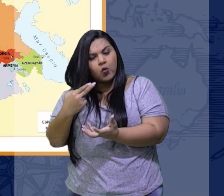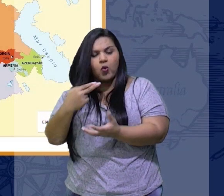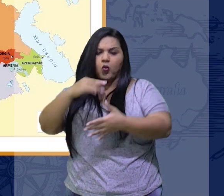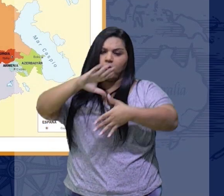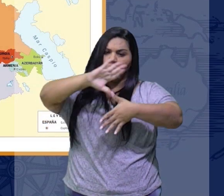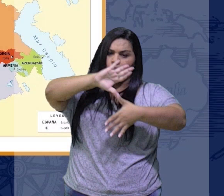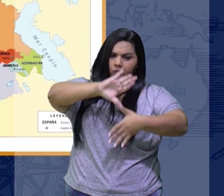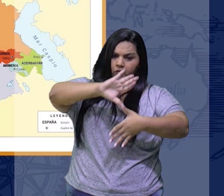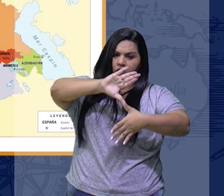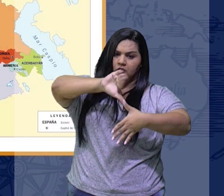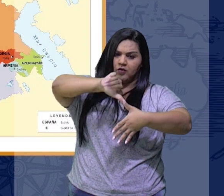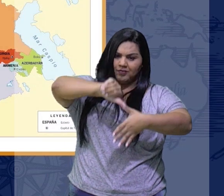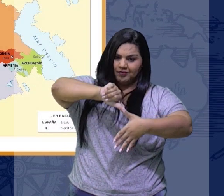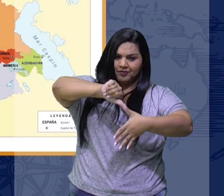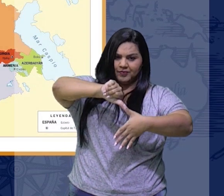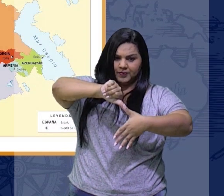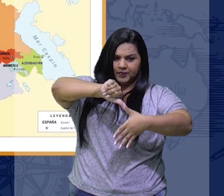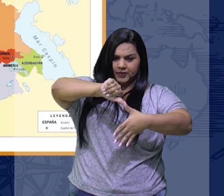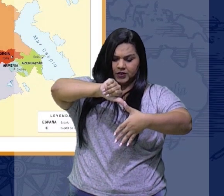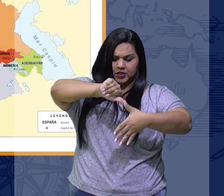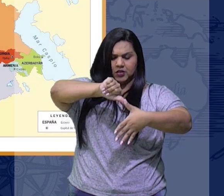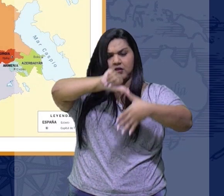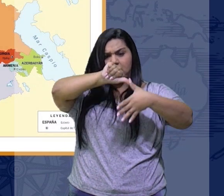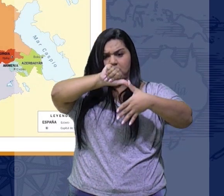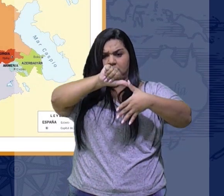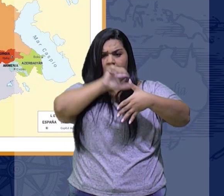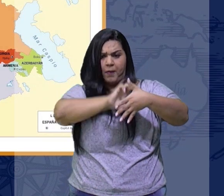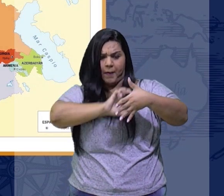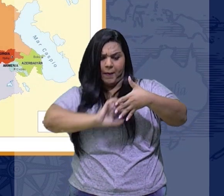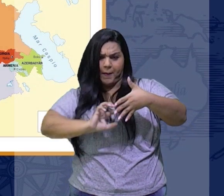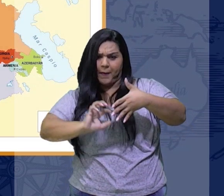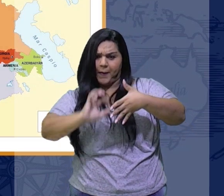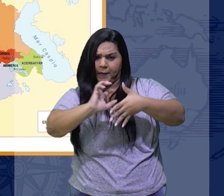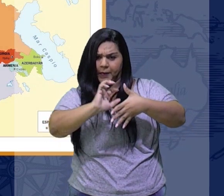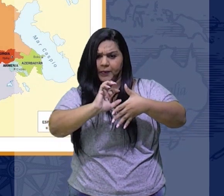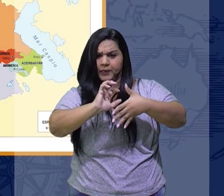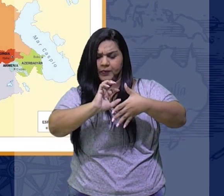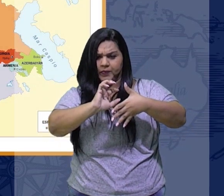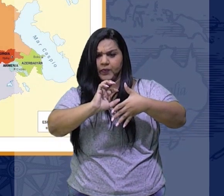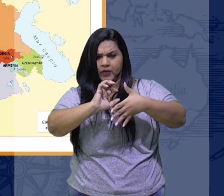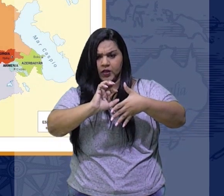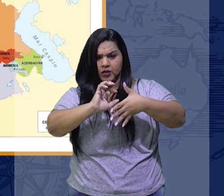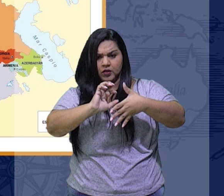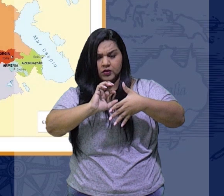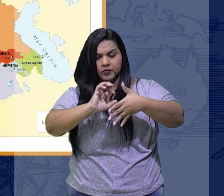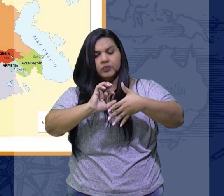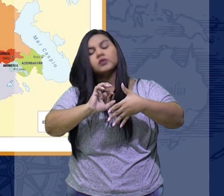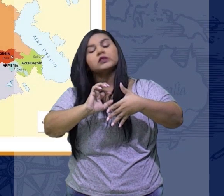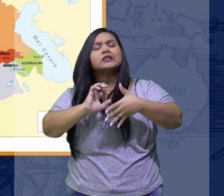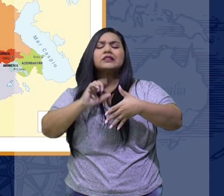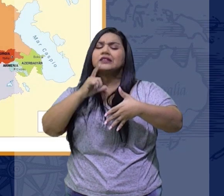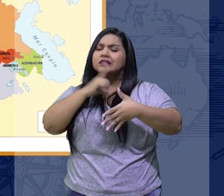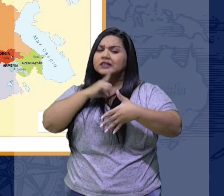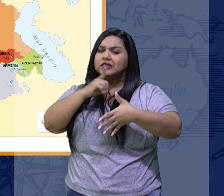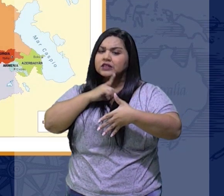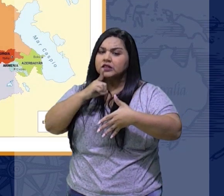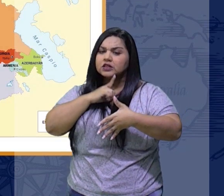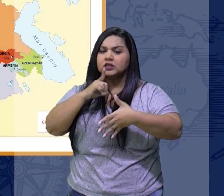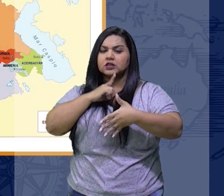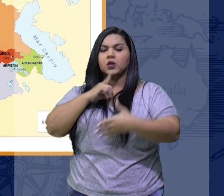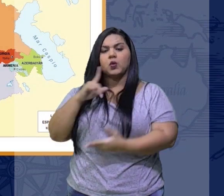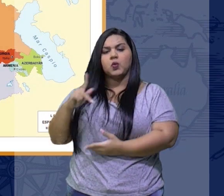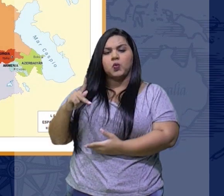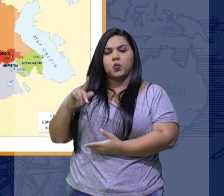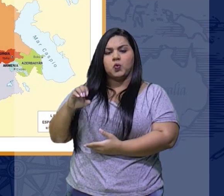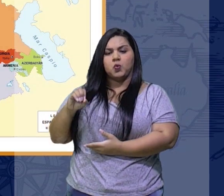Sul, aí a gente tem ali a divisão dos países que compõem a América do Sul. Então, a gente tem os mapas políticos, né? Então a